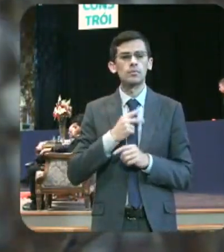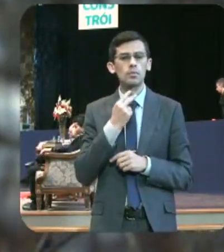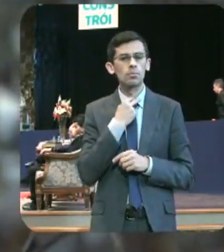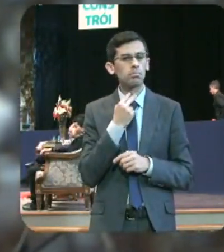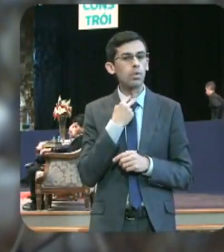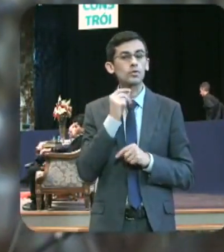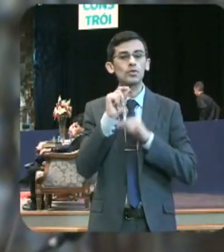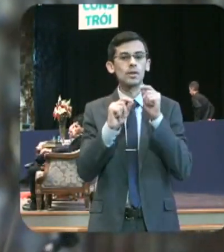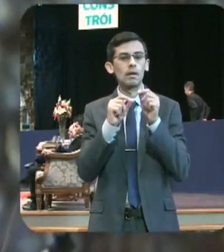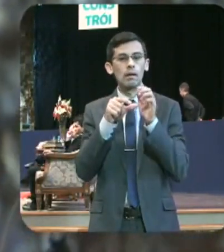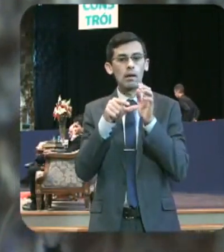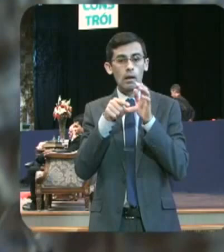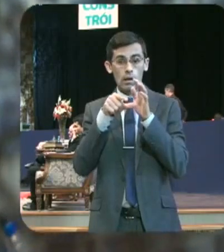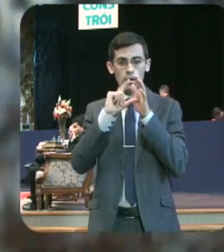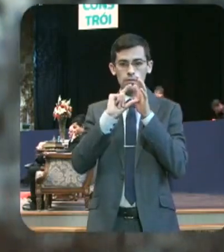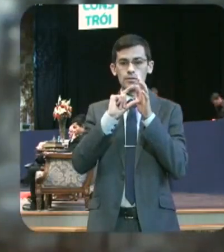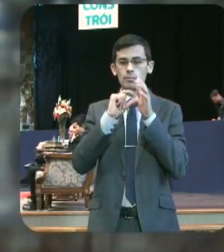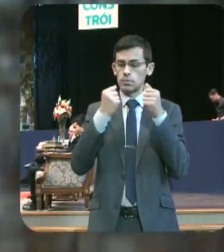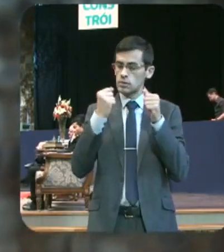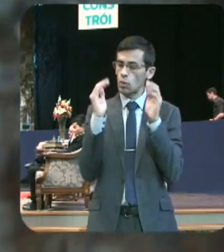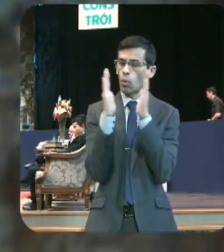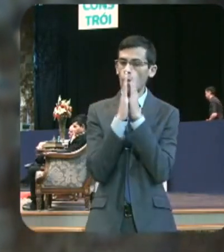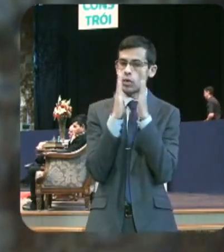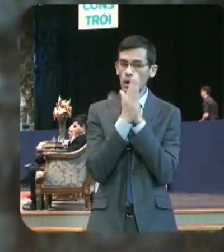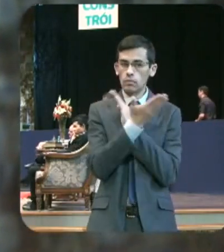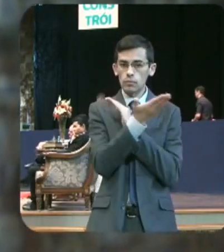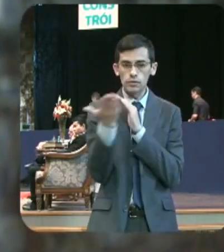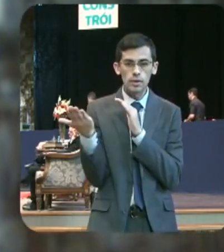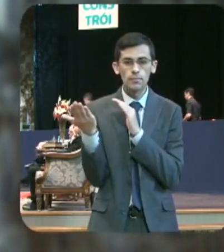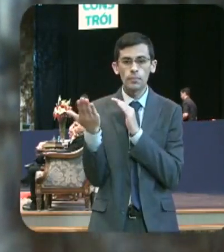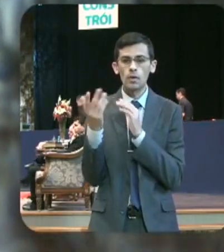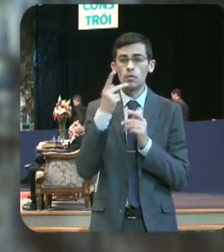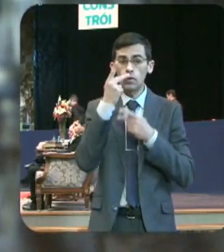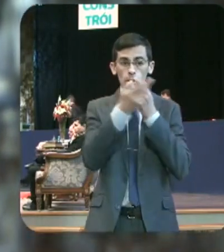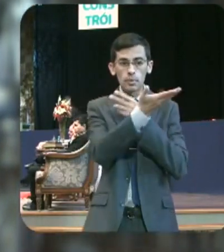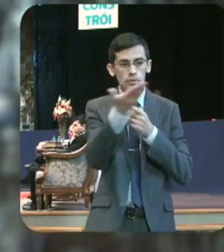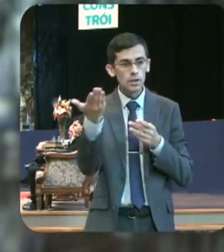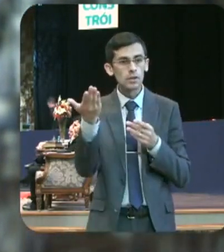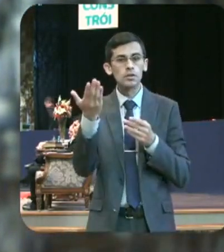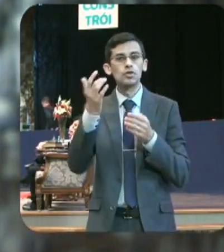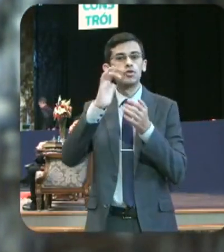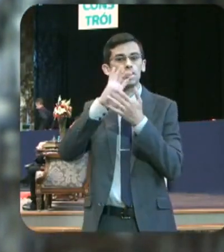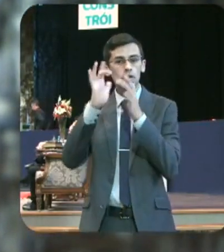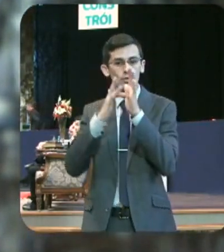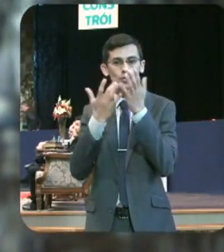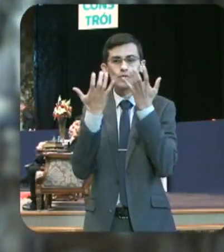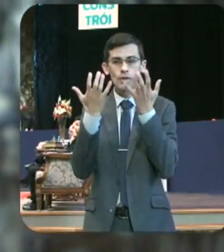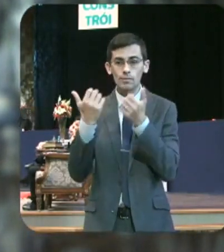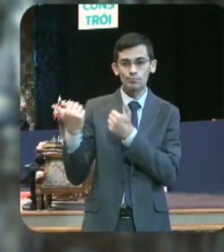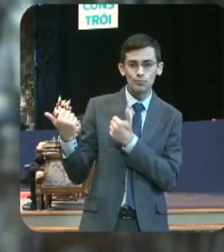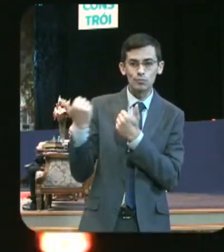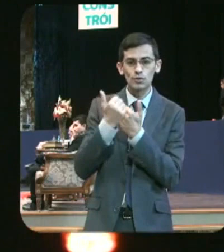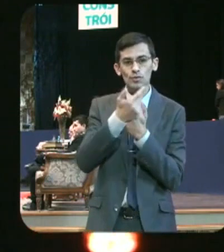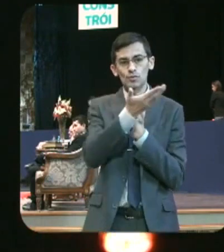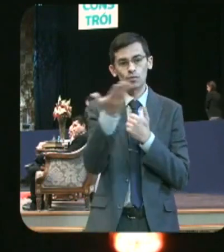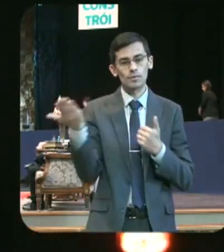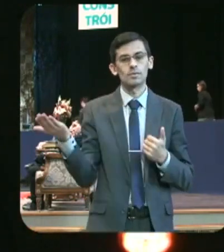sair daqui sem orar por você. Eu quero dizer para você que hoje Jesus quer pagar o preço da sua